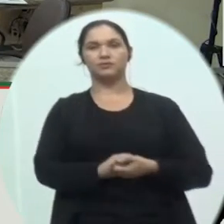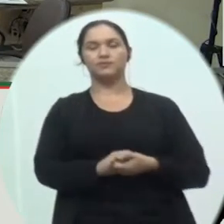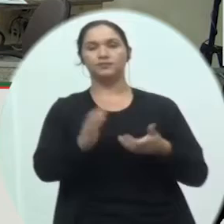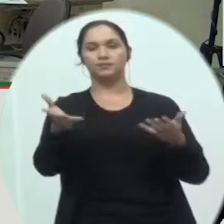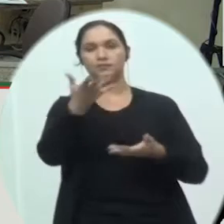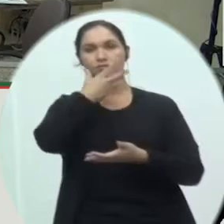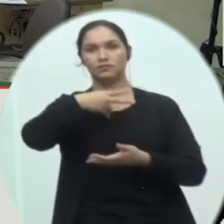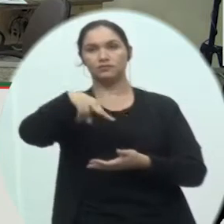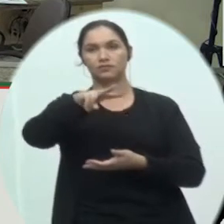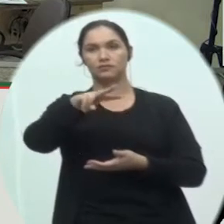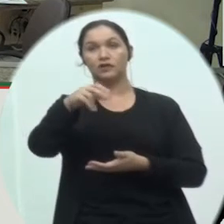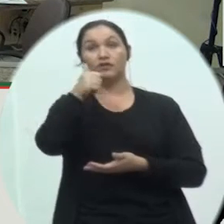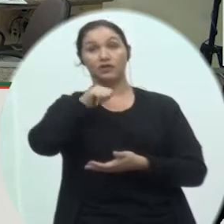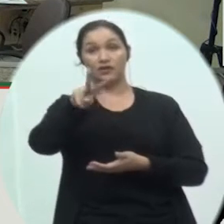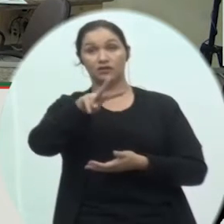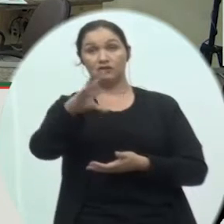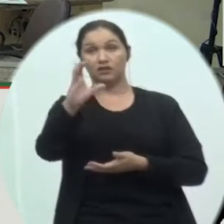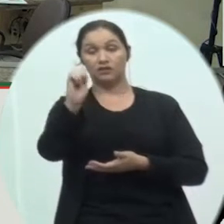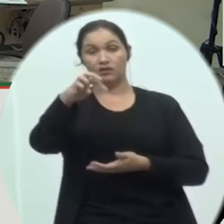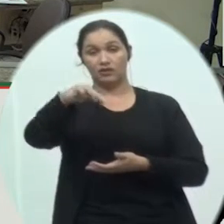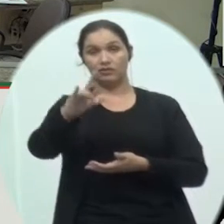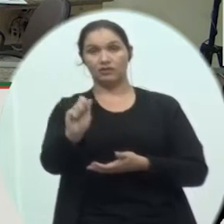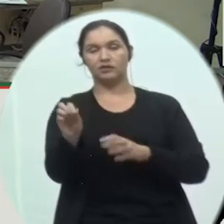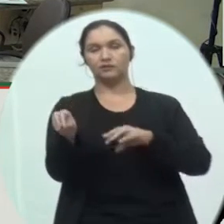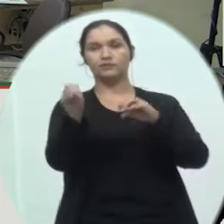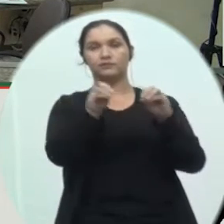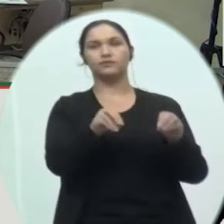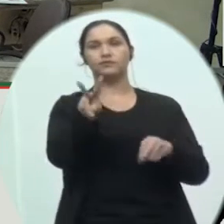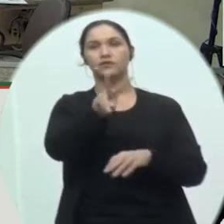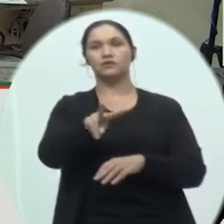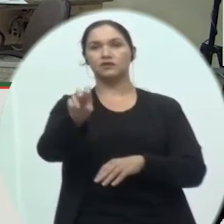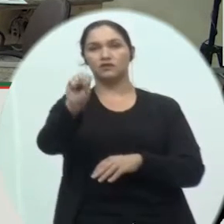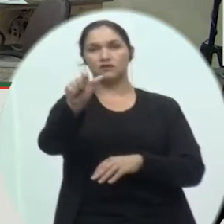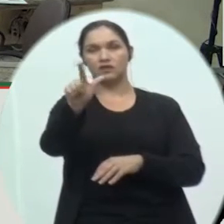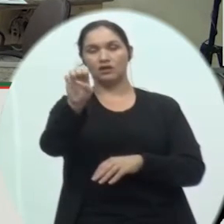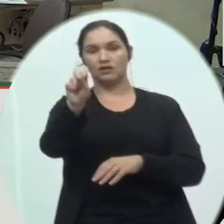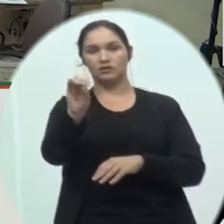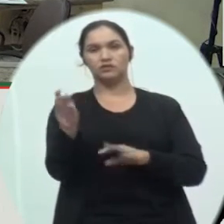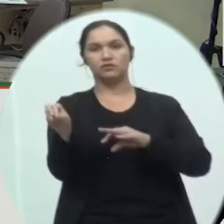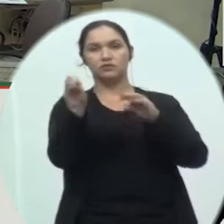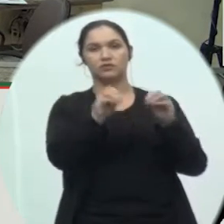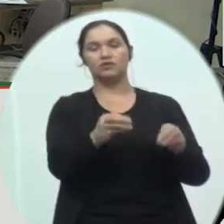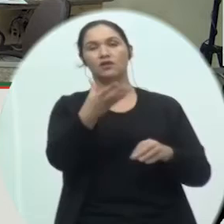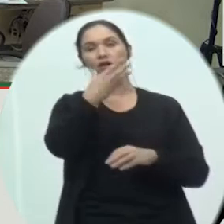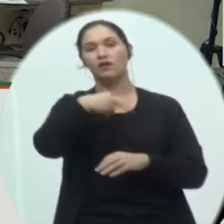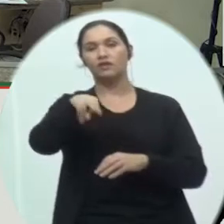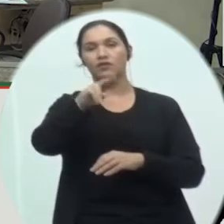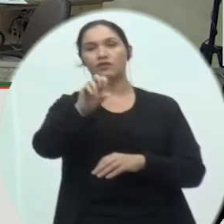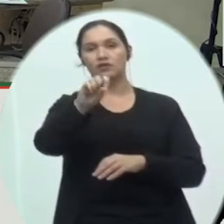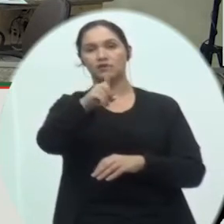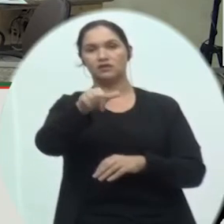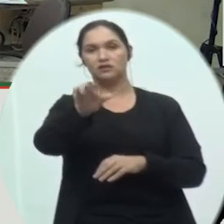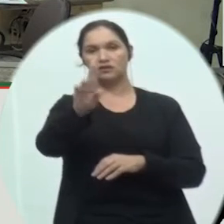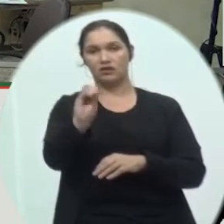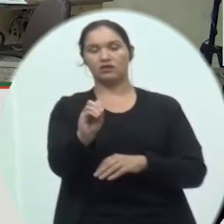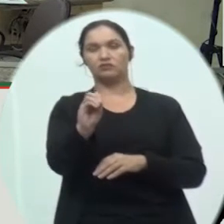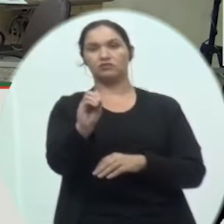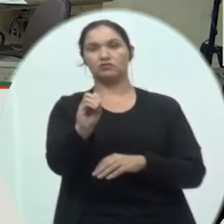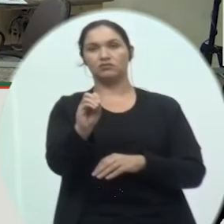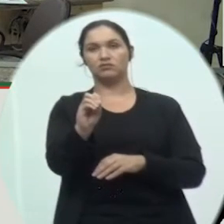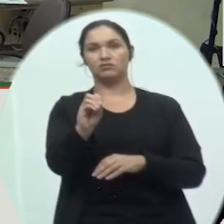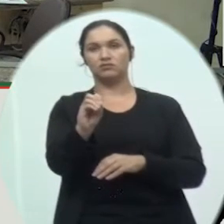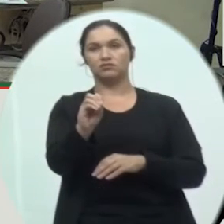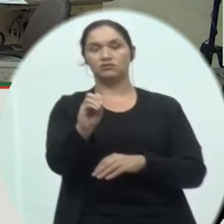palavra a vereadora Camila do Nascimento. Declina. Com a palavra o vereador Salésio Lima. Declina. Com a palavra o vereador Zairo Casagrande.